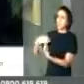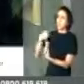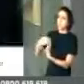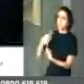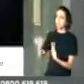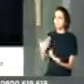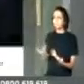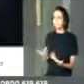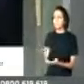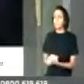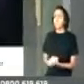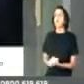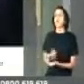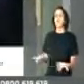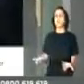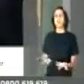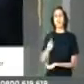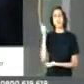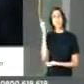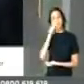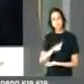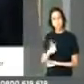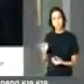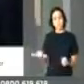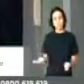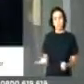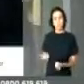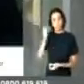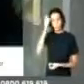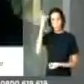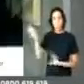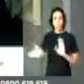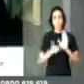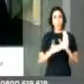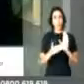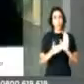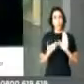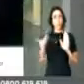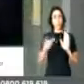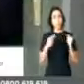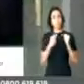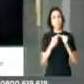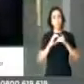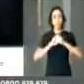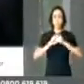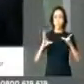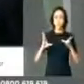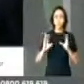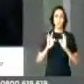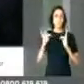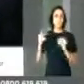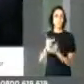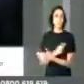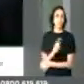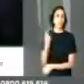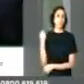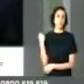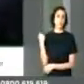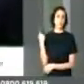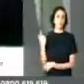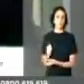proposta efetivamente acordada dentro de uma lógica democrática de negociação que foi feita com a